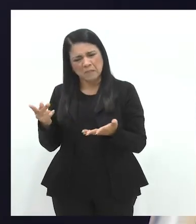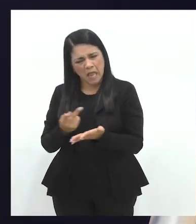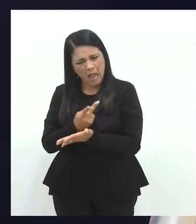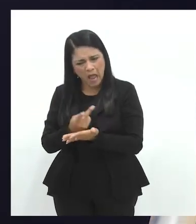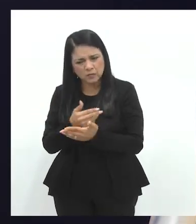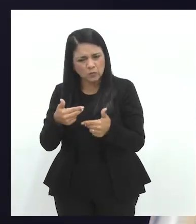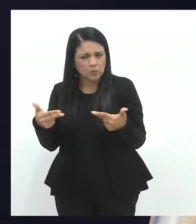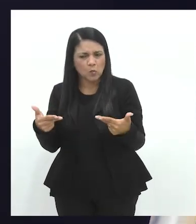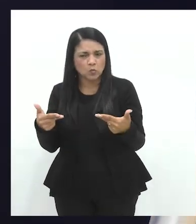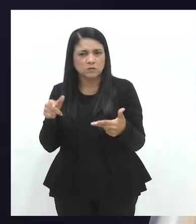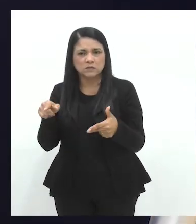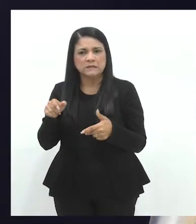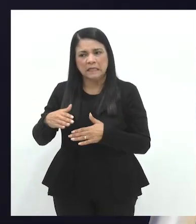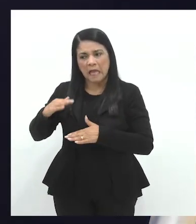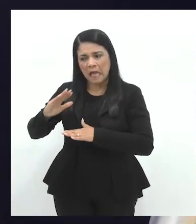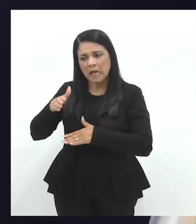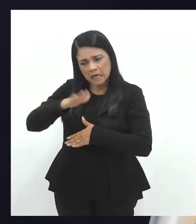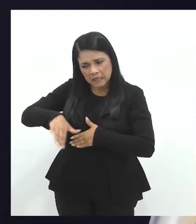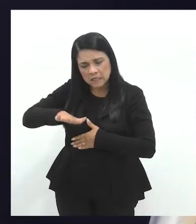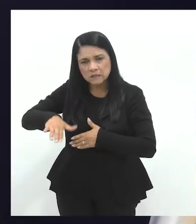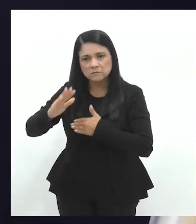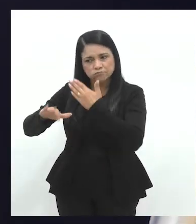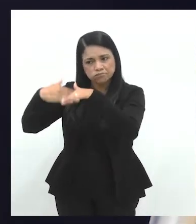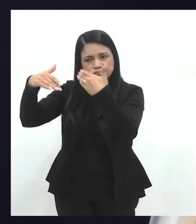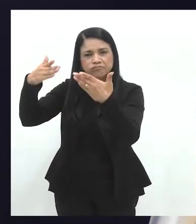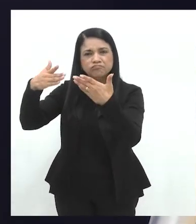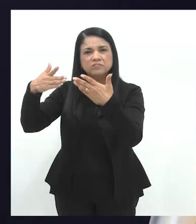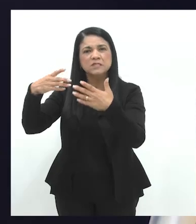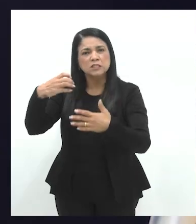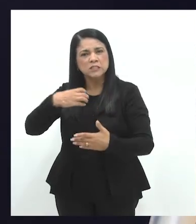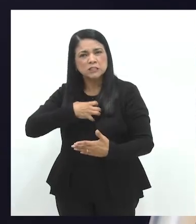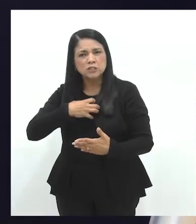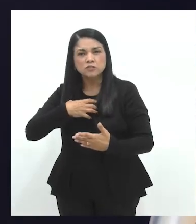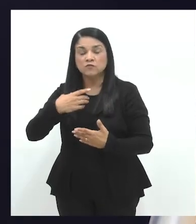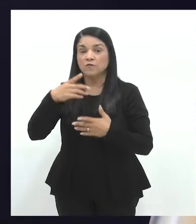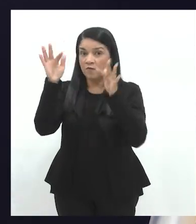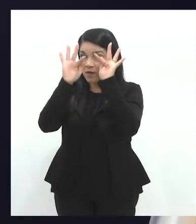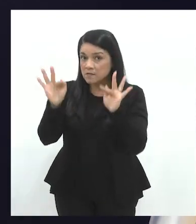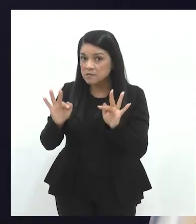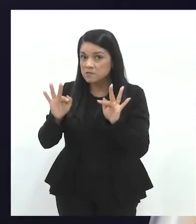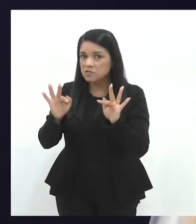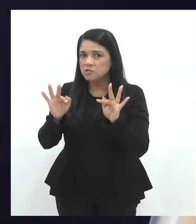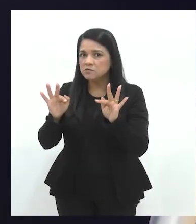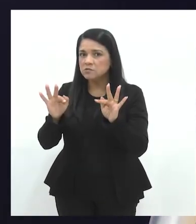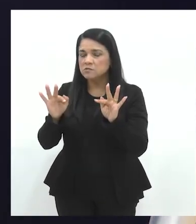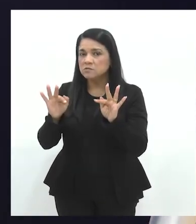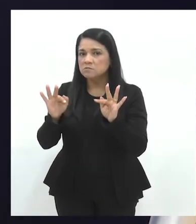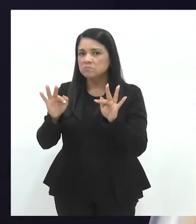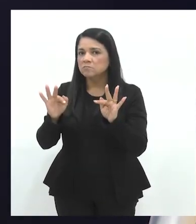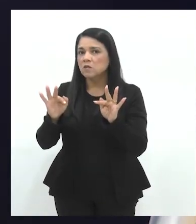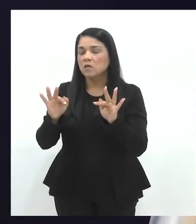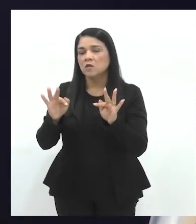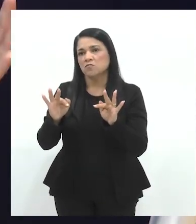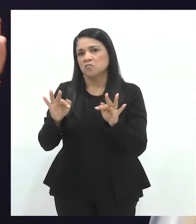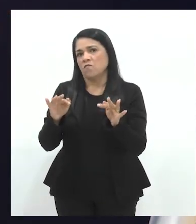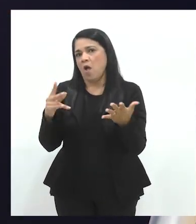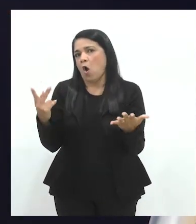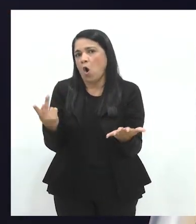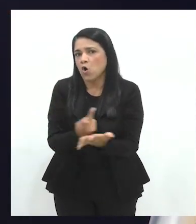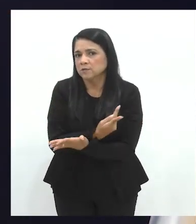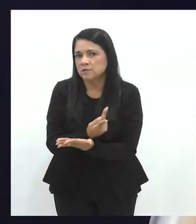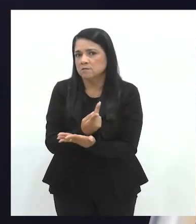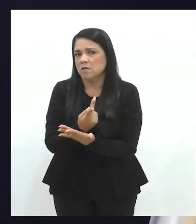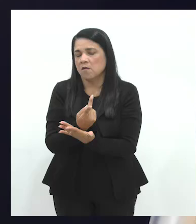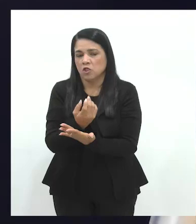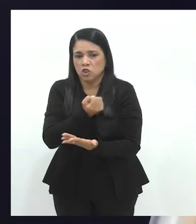de errado. Porque se a criança está fluindo, se ela tem um dom, se ela está feliz fazendo aquilo, normalmente não vai ocorrer um desequilíbrio, não